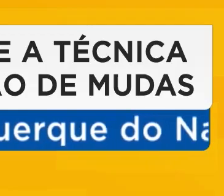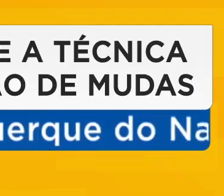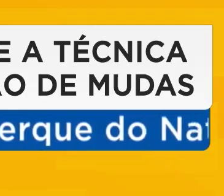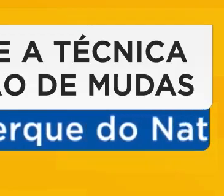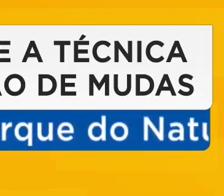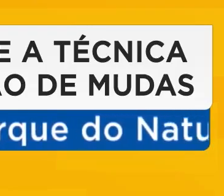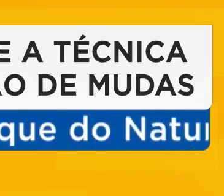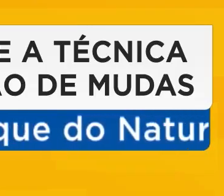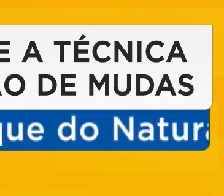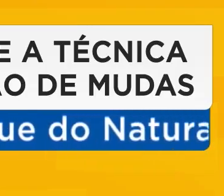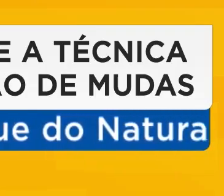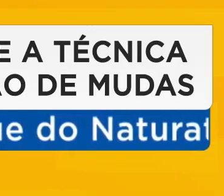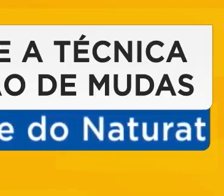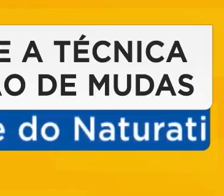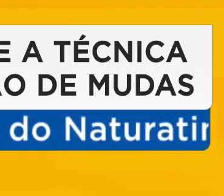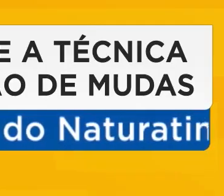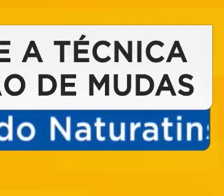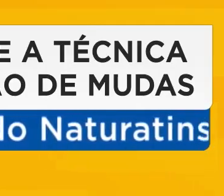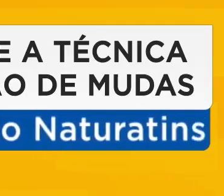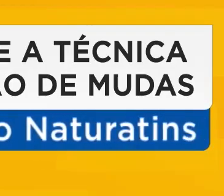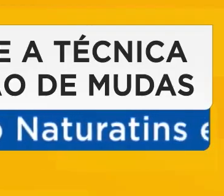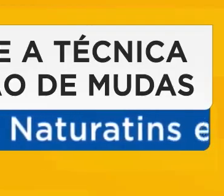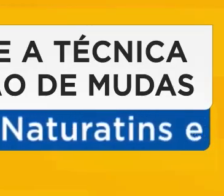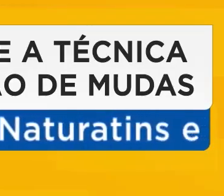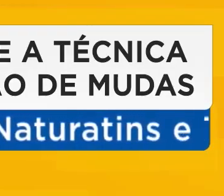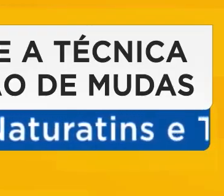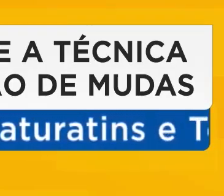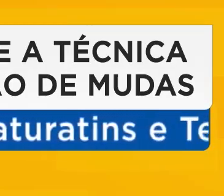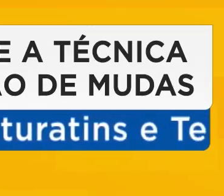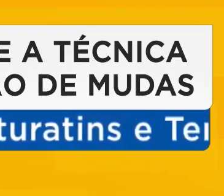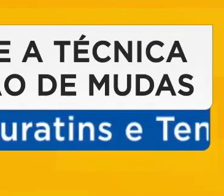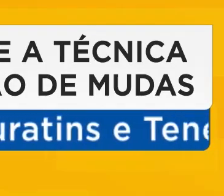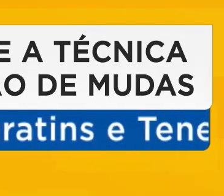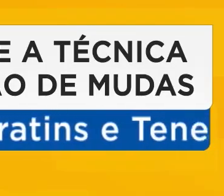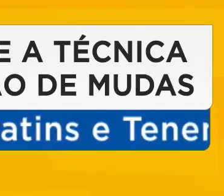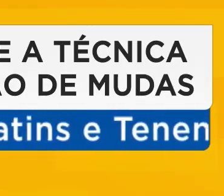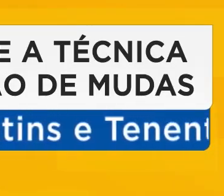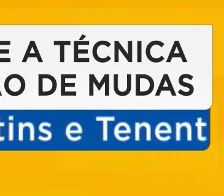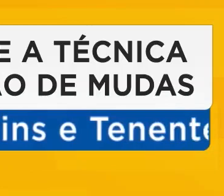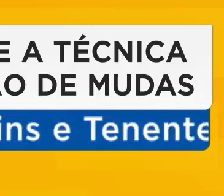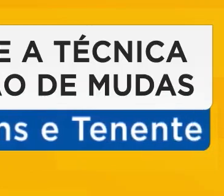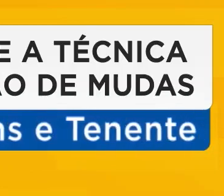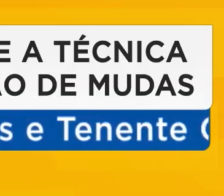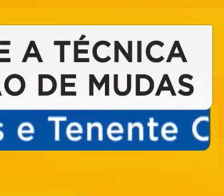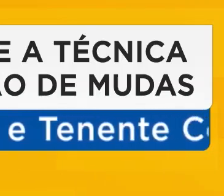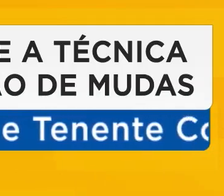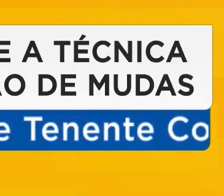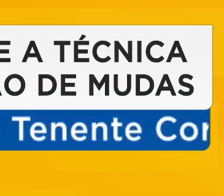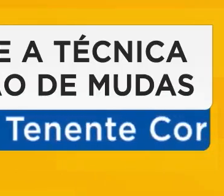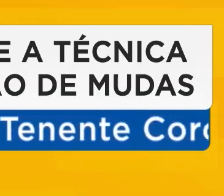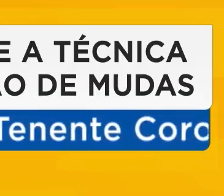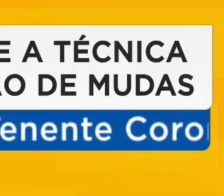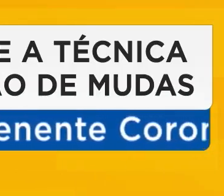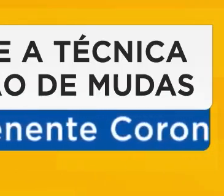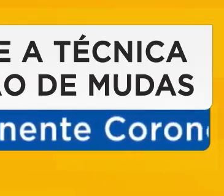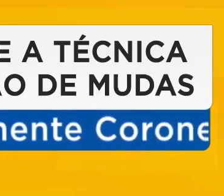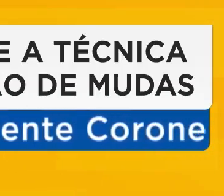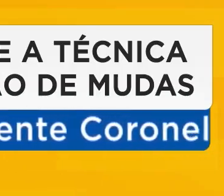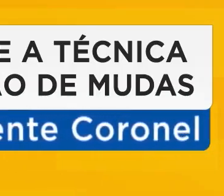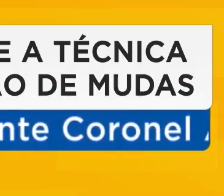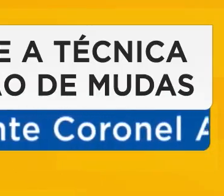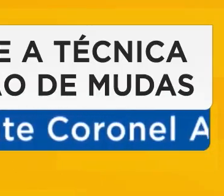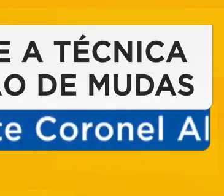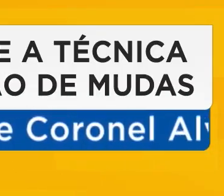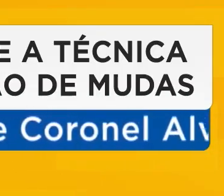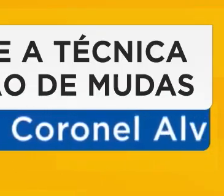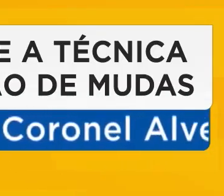cobertura morta, plantio direto, uma redução muito grande no uso de herbicidas, também foi um avanço